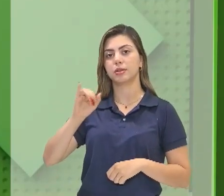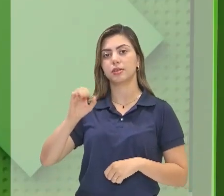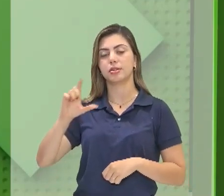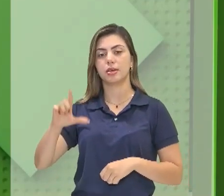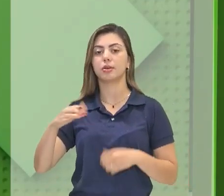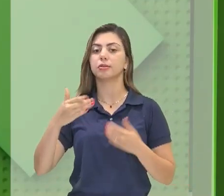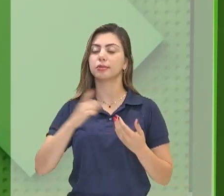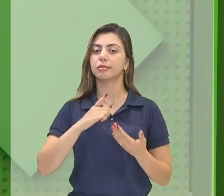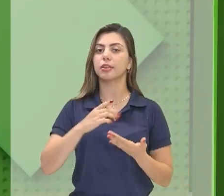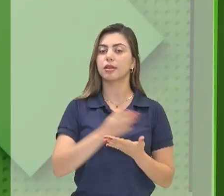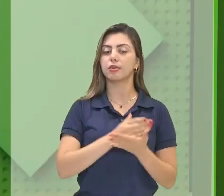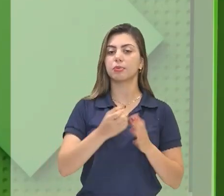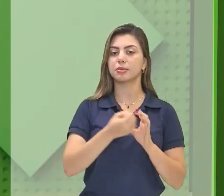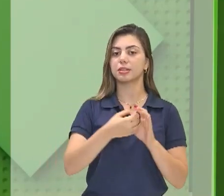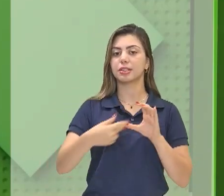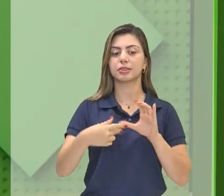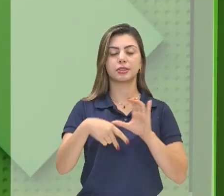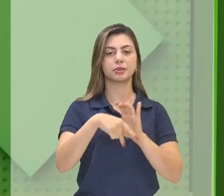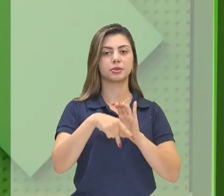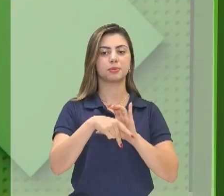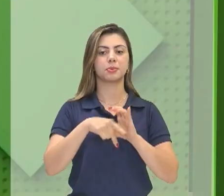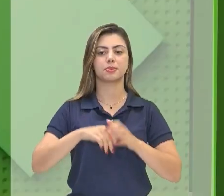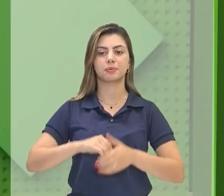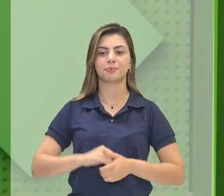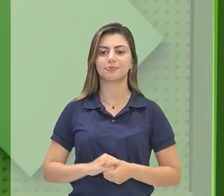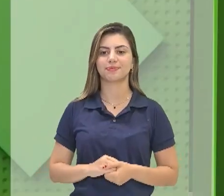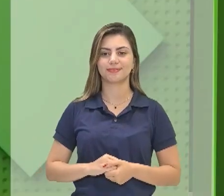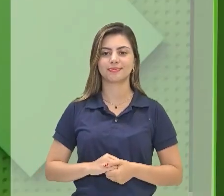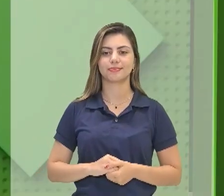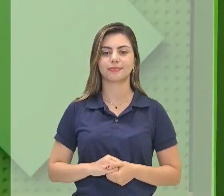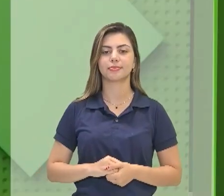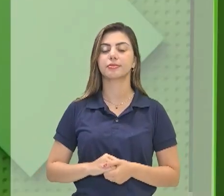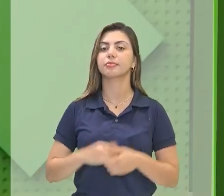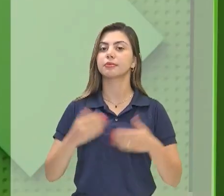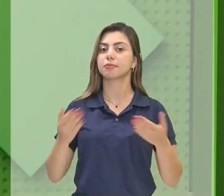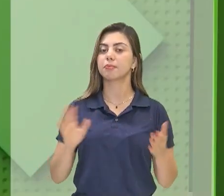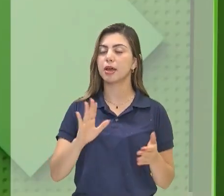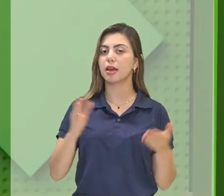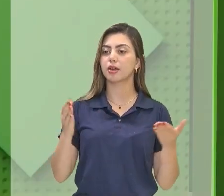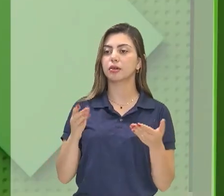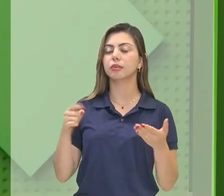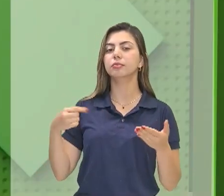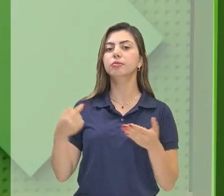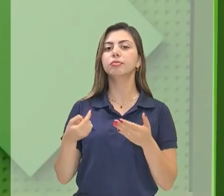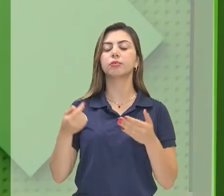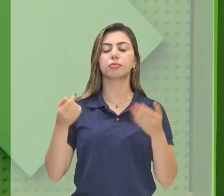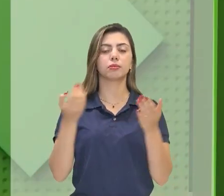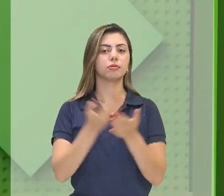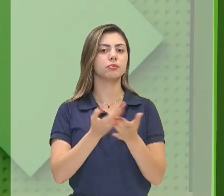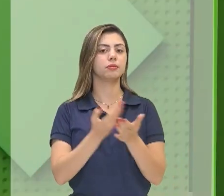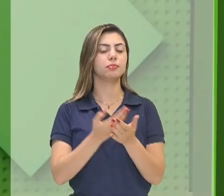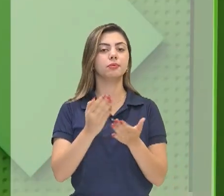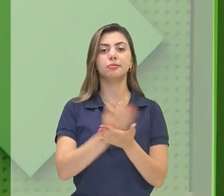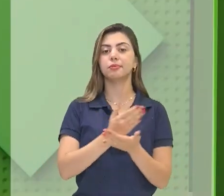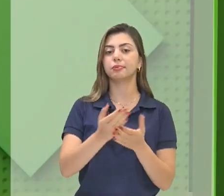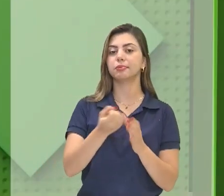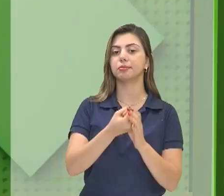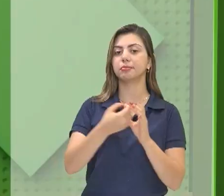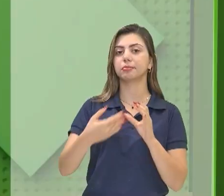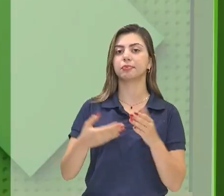essas características específicas, certo? Mas vamos voltar a falar aí sobre as características da